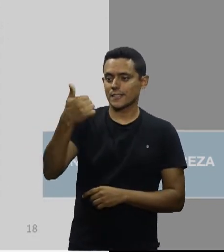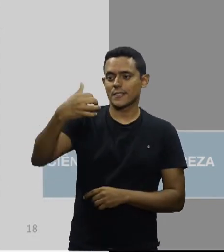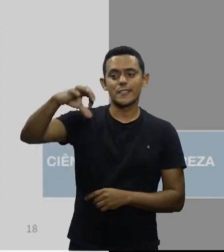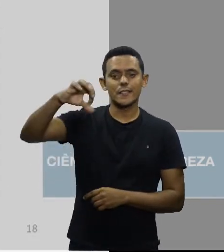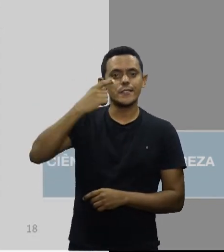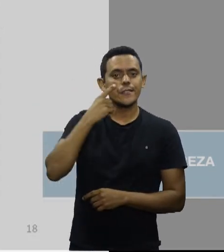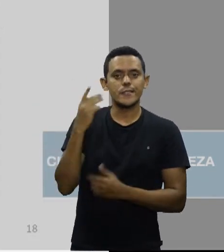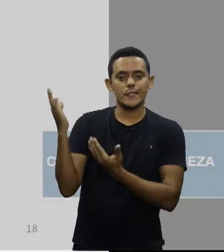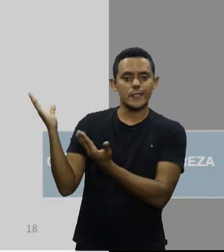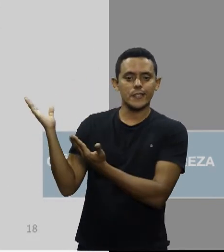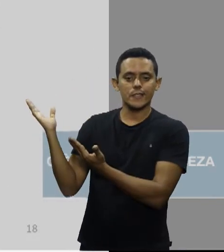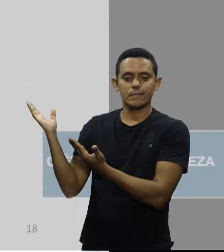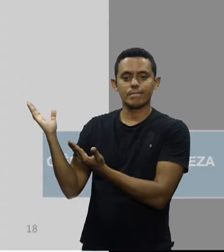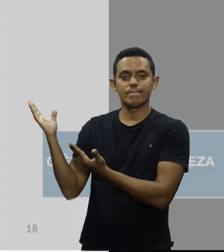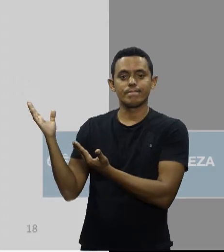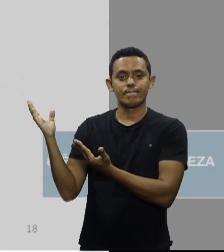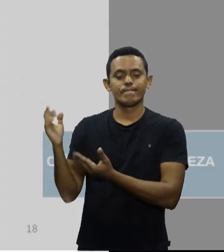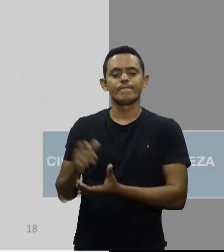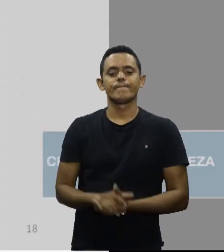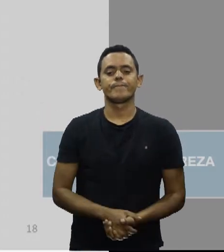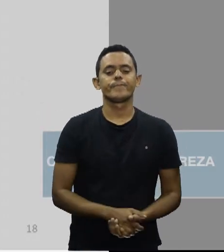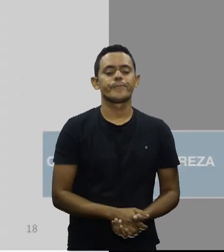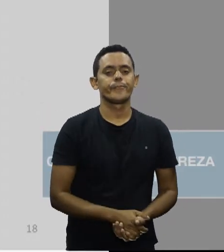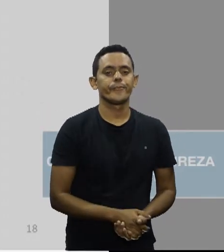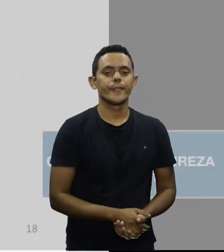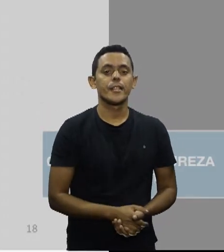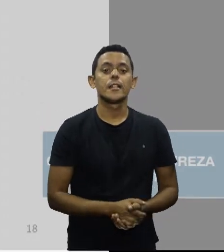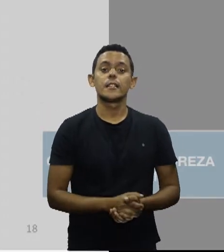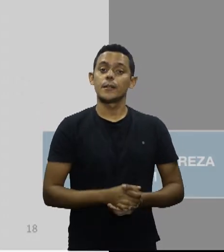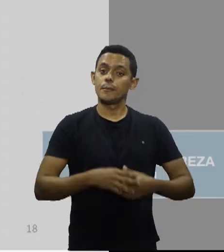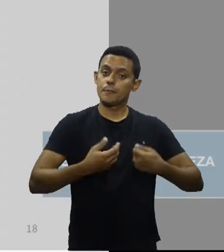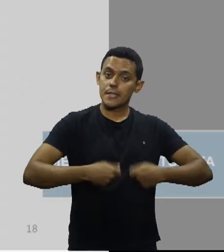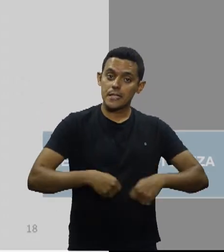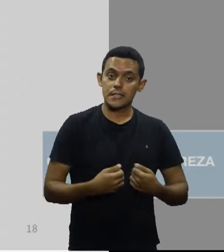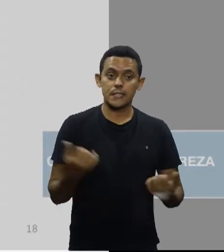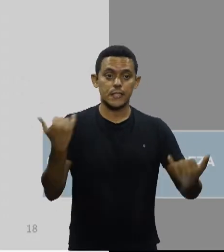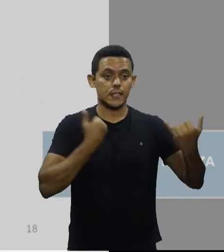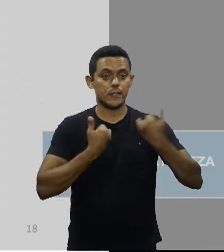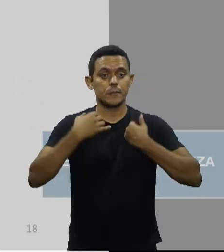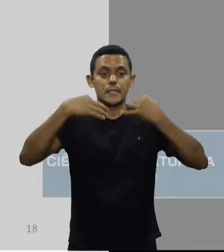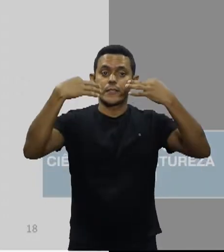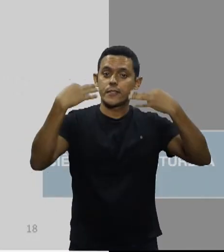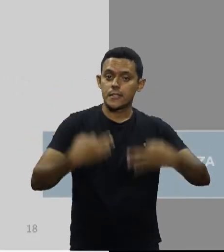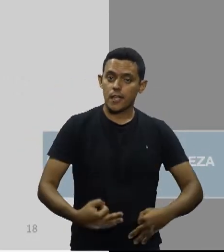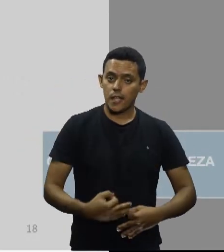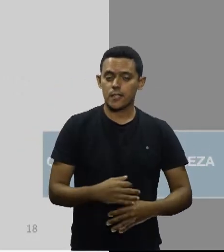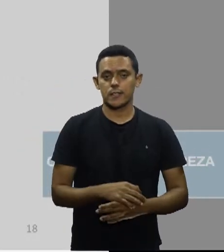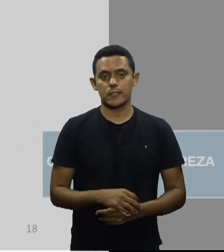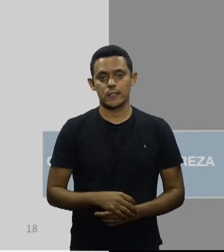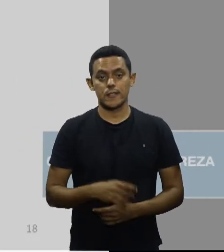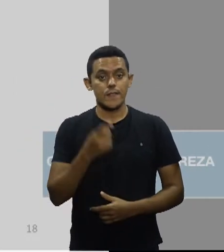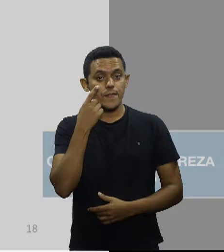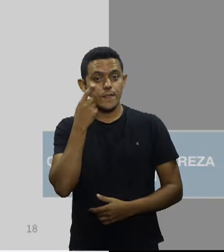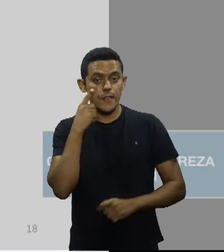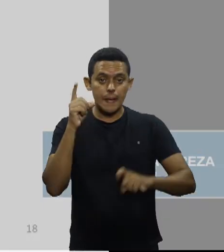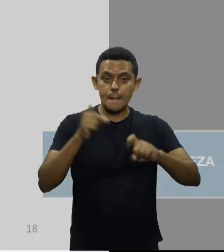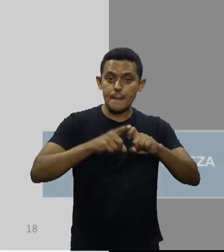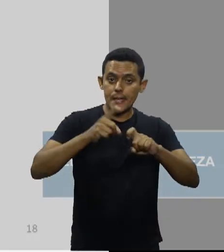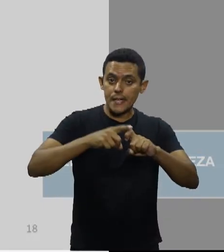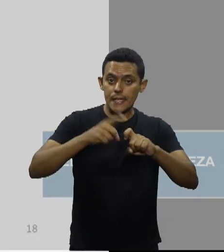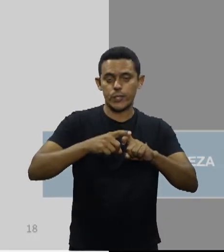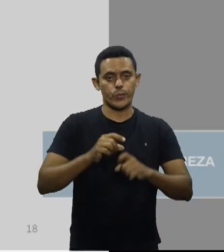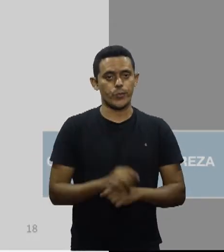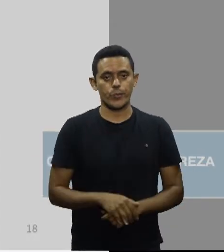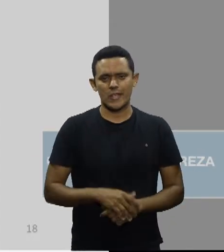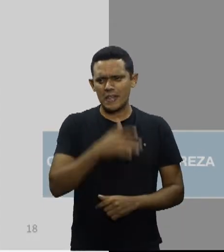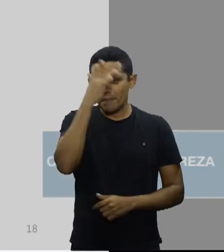tem o estetoscópio. Então, nos mostrando a importância de a gente se informar bem para a nossa saúde, para manter a nossa saúde, a